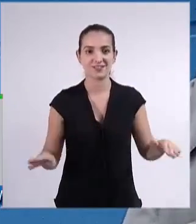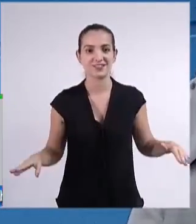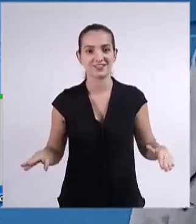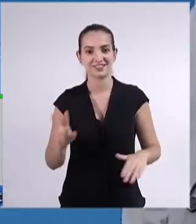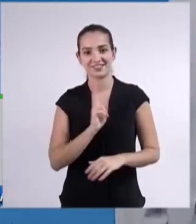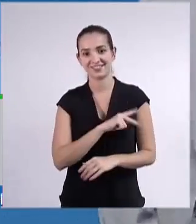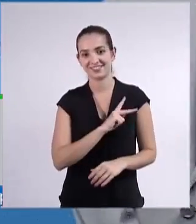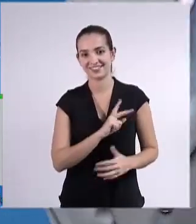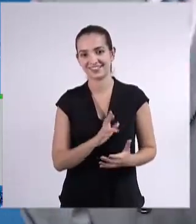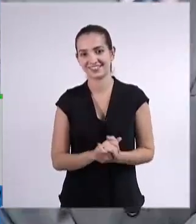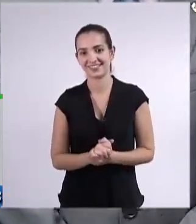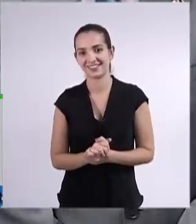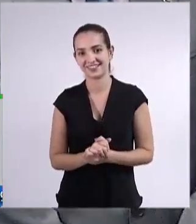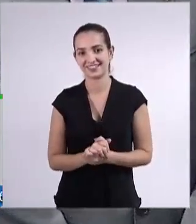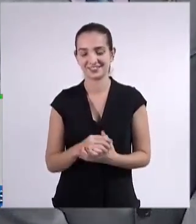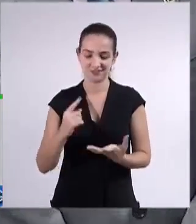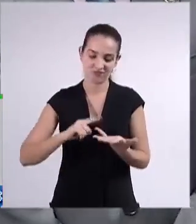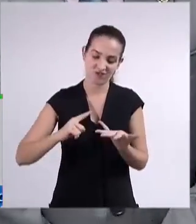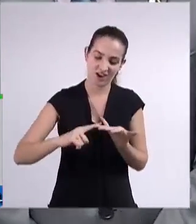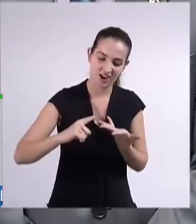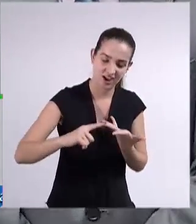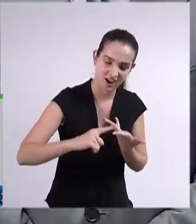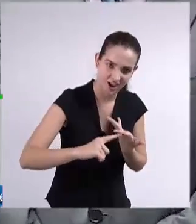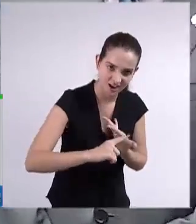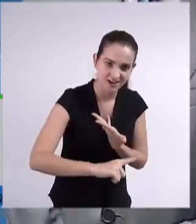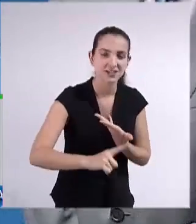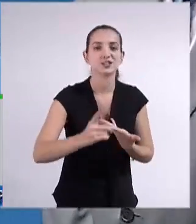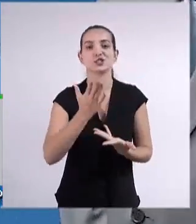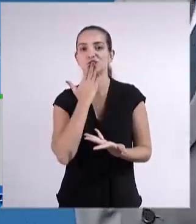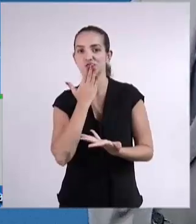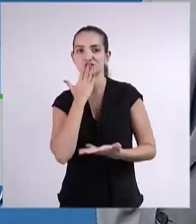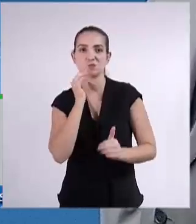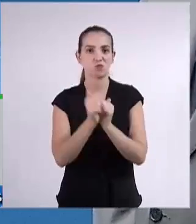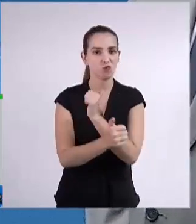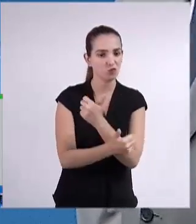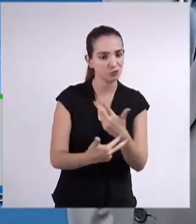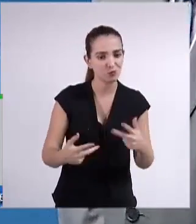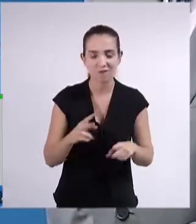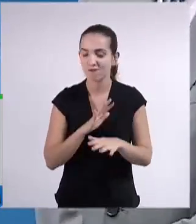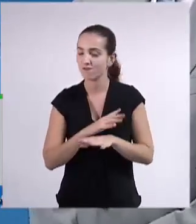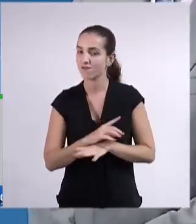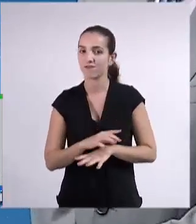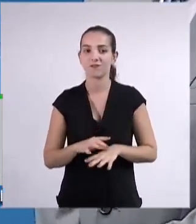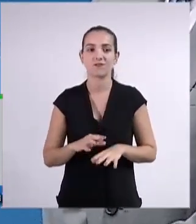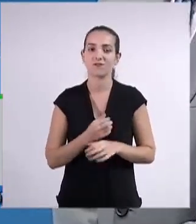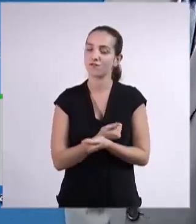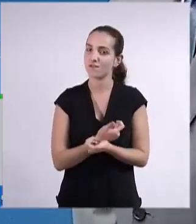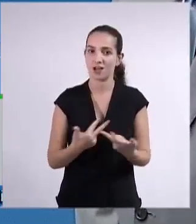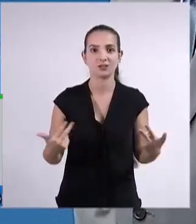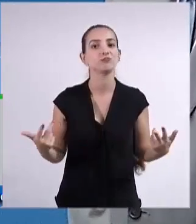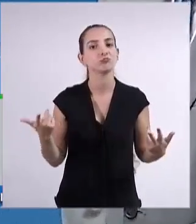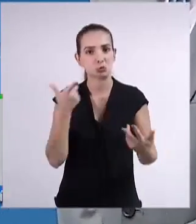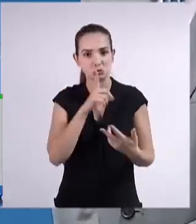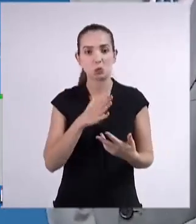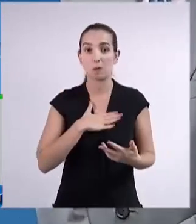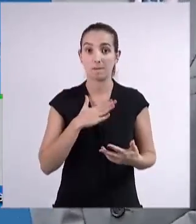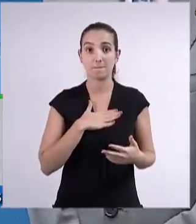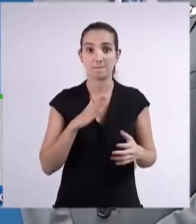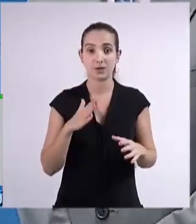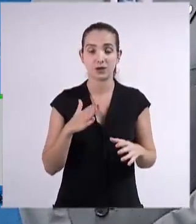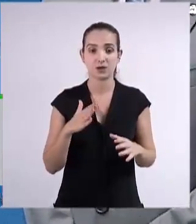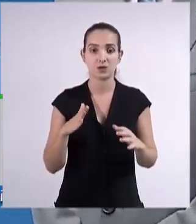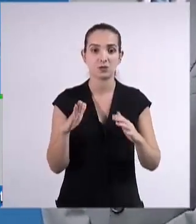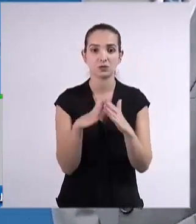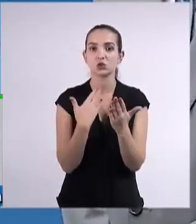Então, eu vou dizendo, deputado, a gente precisa mesmo, o tema que o senhor tocou é muito importante, precisamos que